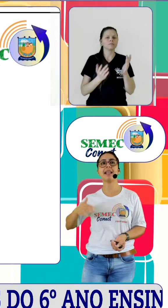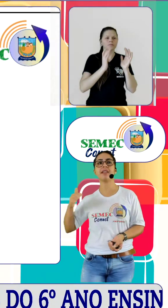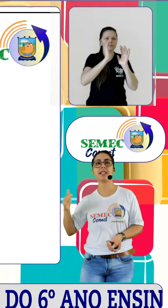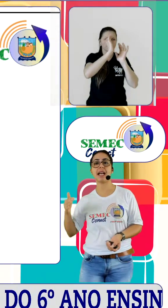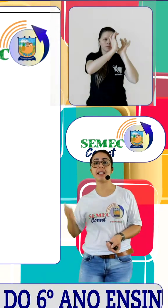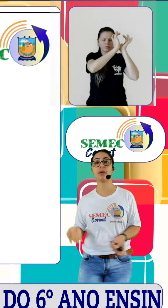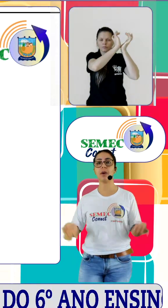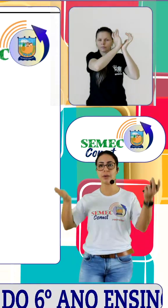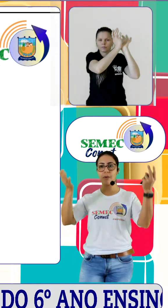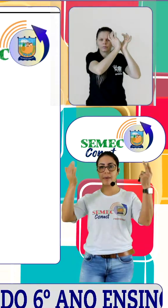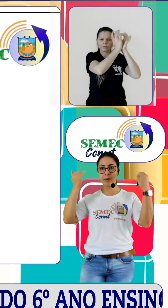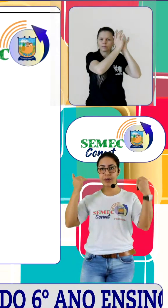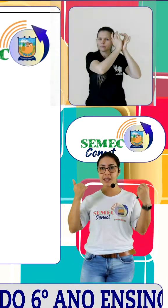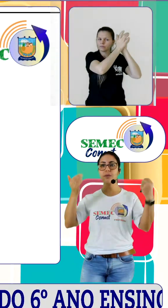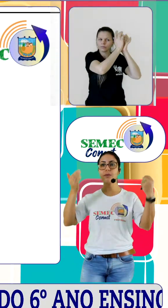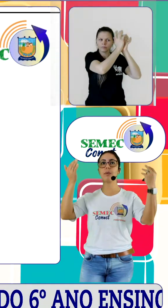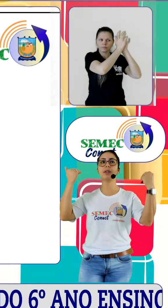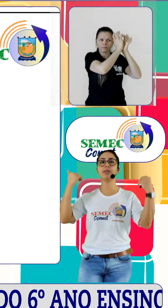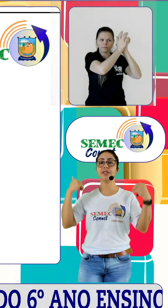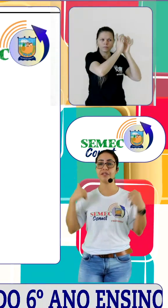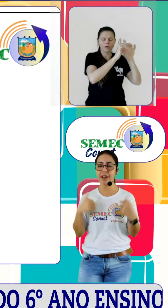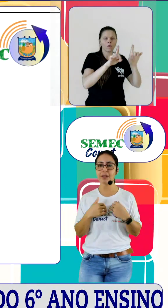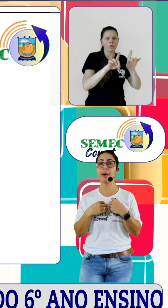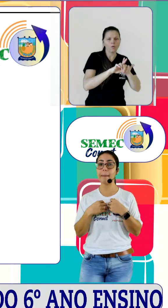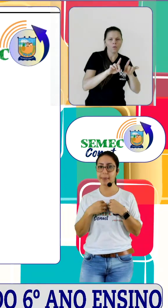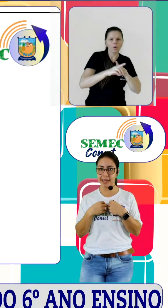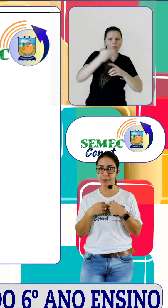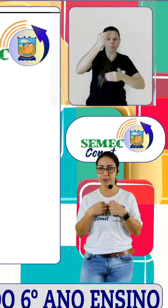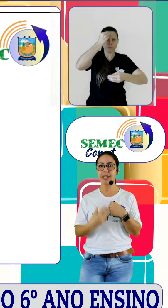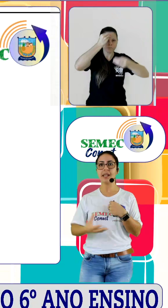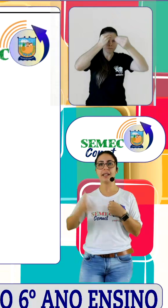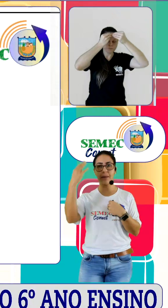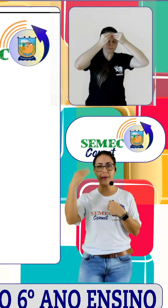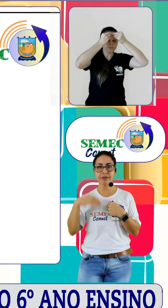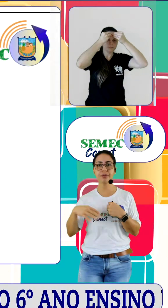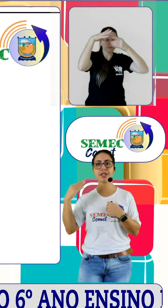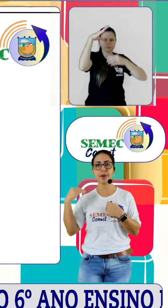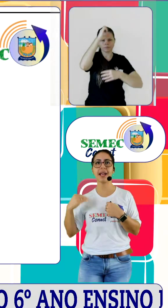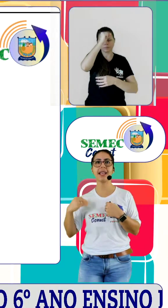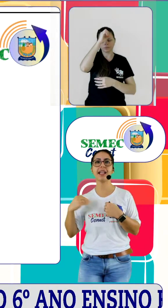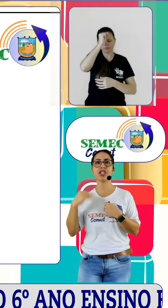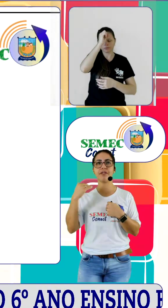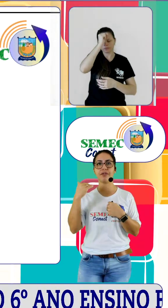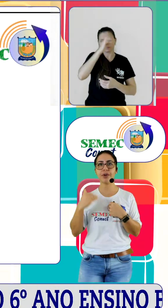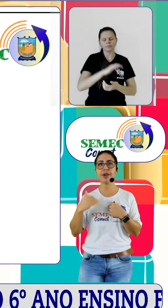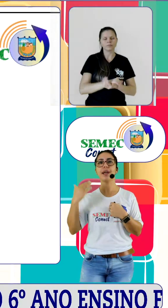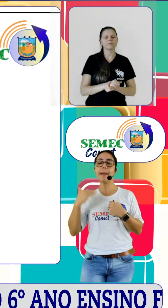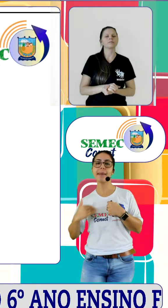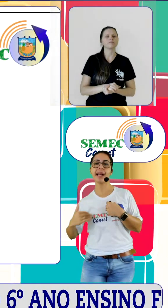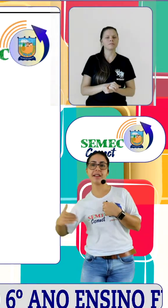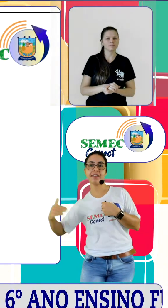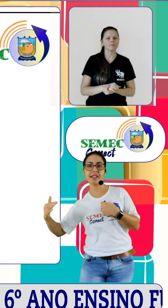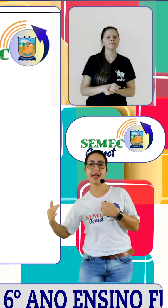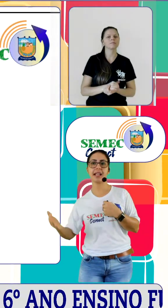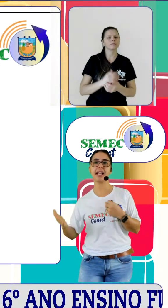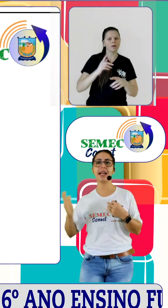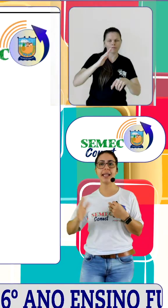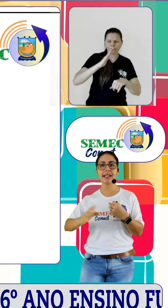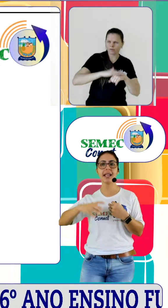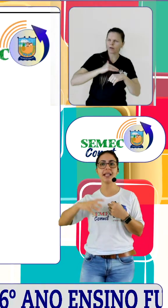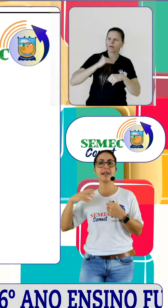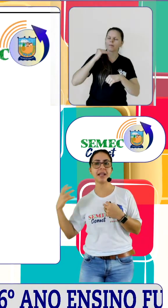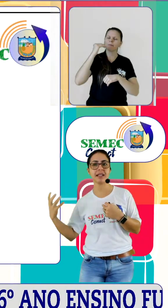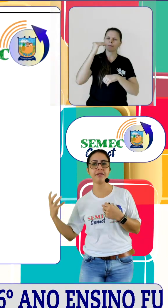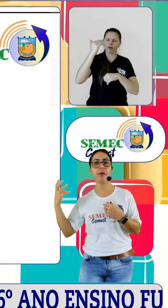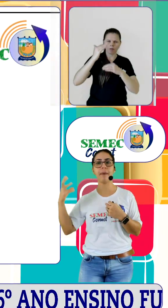mais avançada? Quando eu memorizo e quando, de fato, eu aprendo. Então, a função aí ela já foi mais avançada. Além